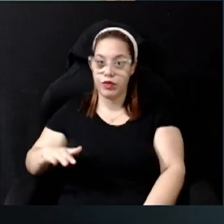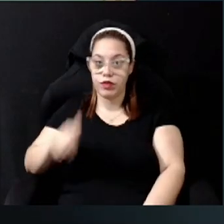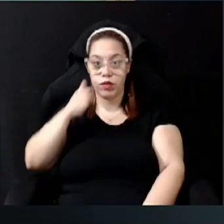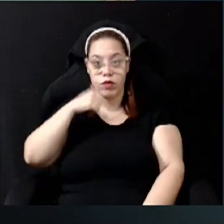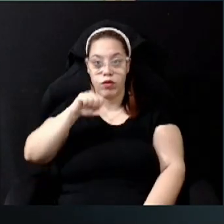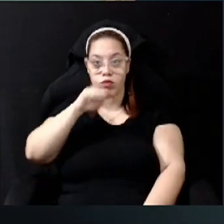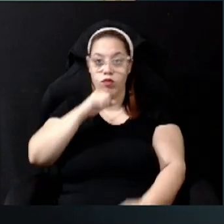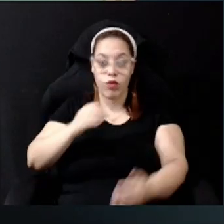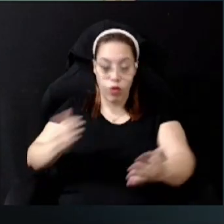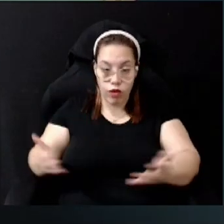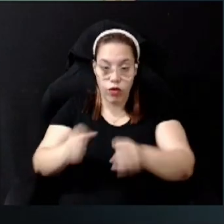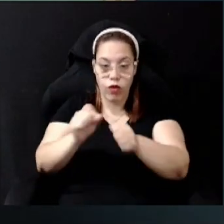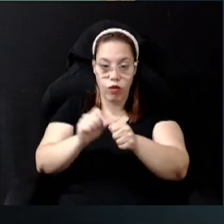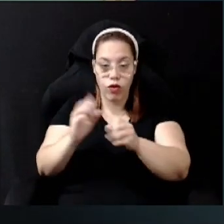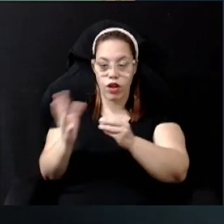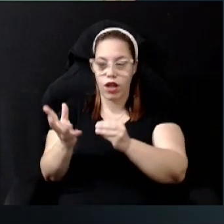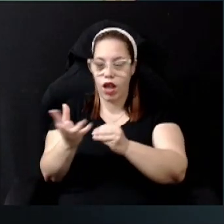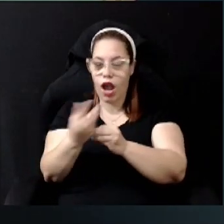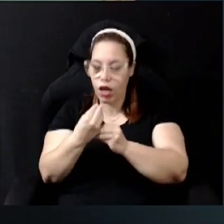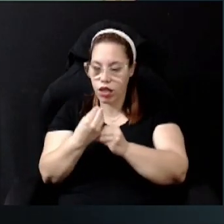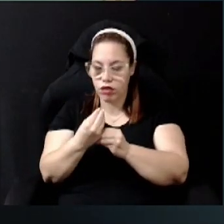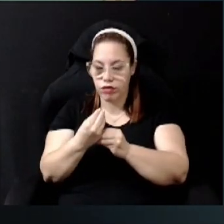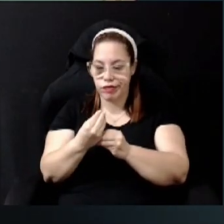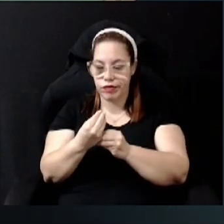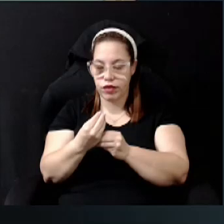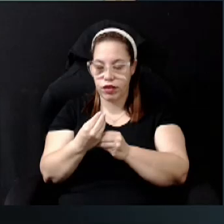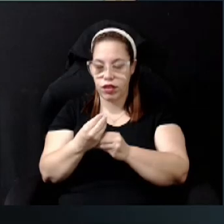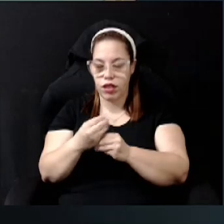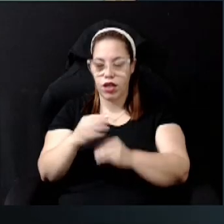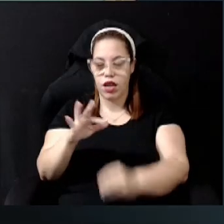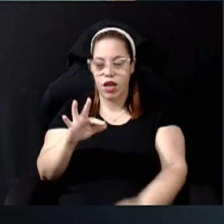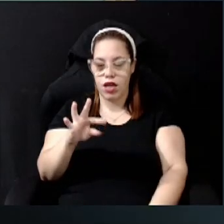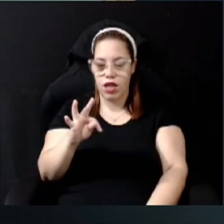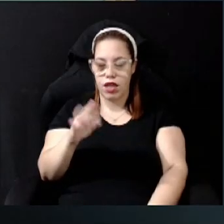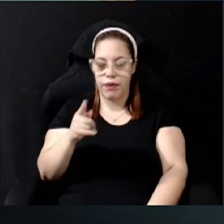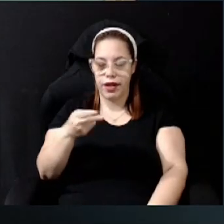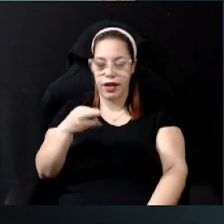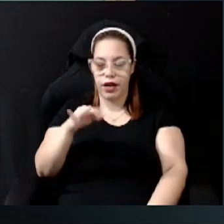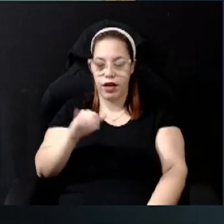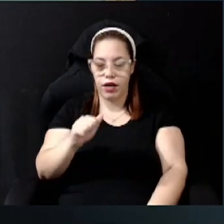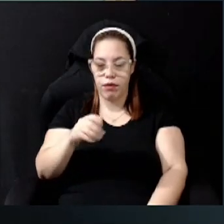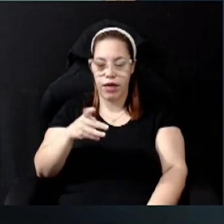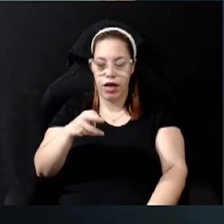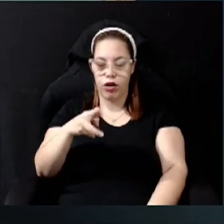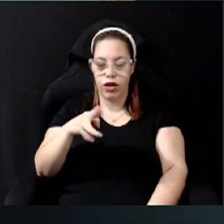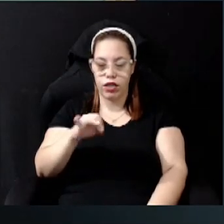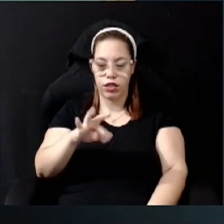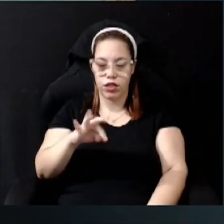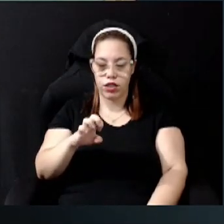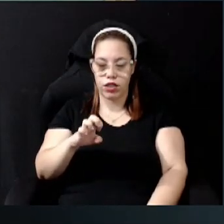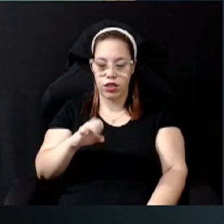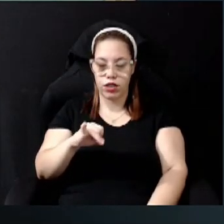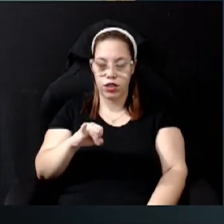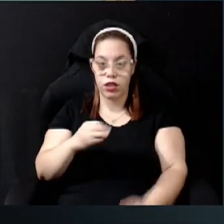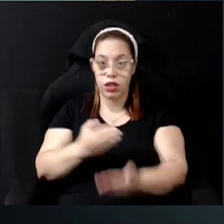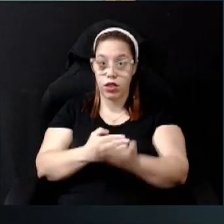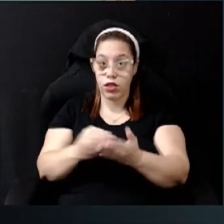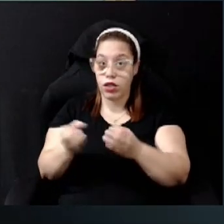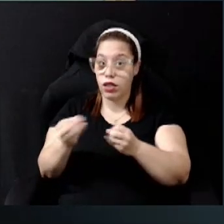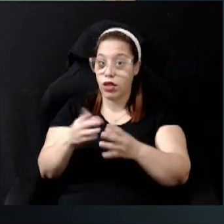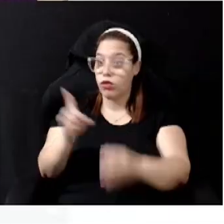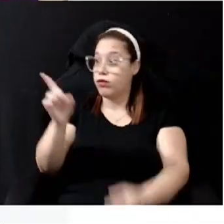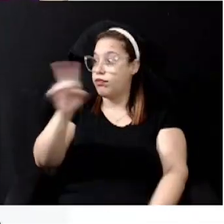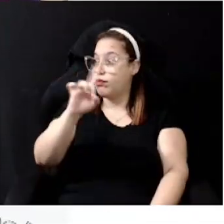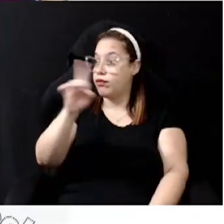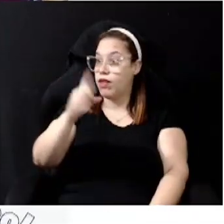fazer artesanato. Então eu fazia tapeçaria, crochê, vagonite, desde muito nova. Mas ela te ensinava? Não, ela me botava